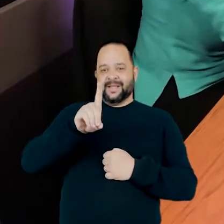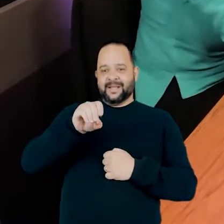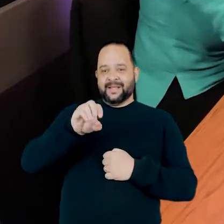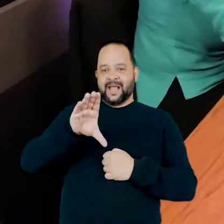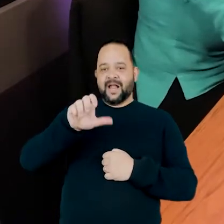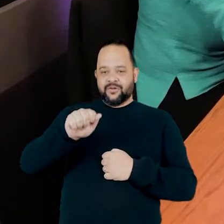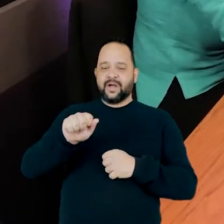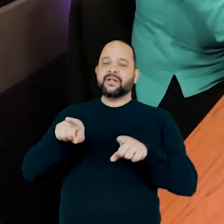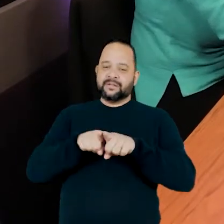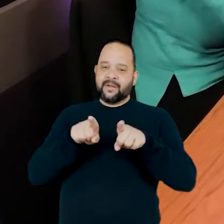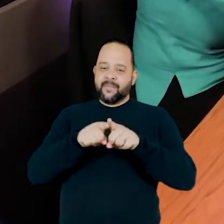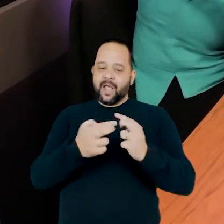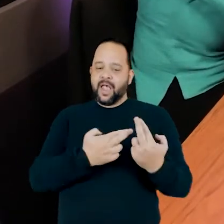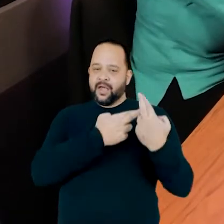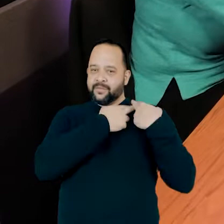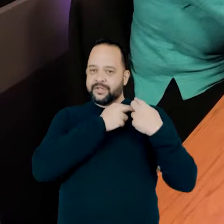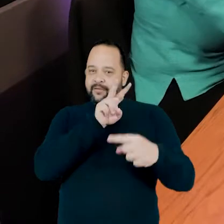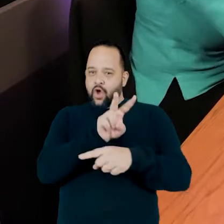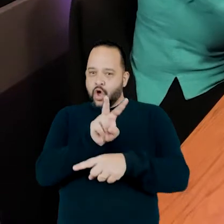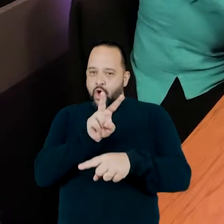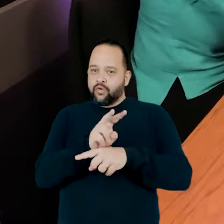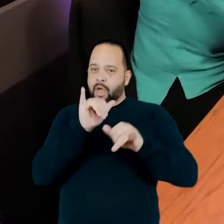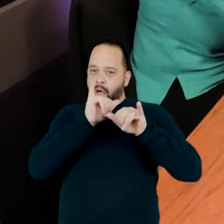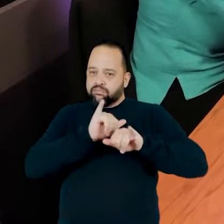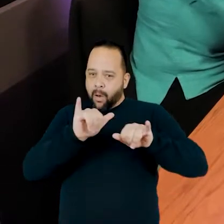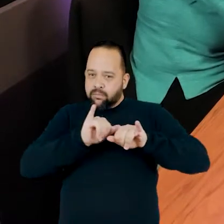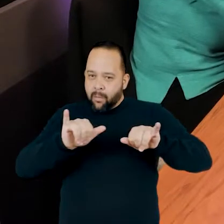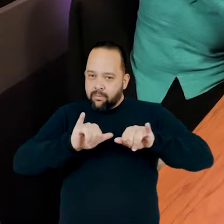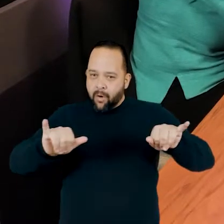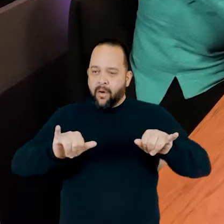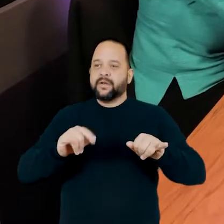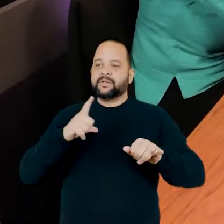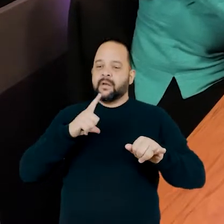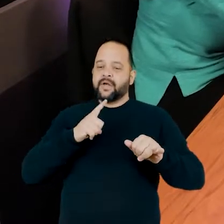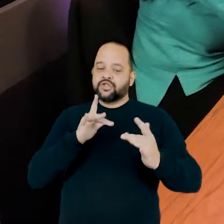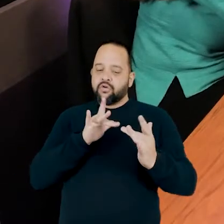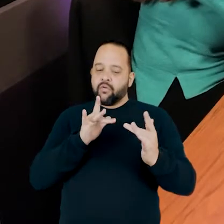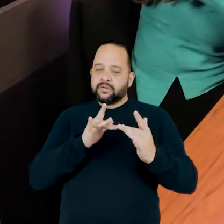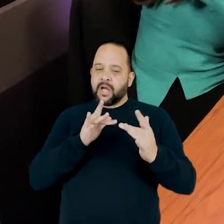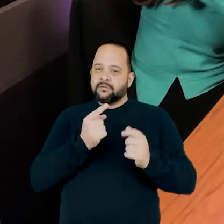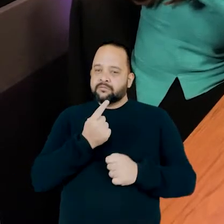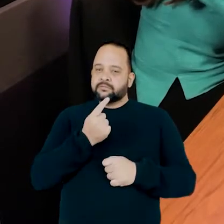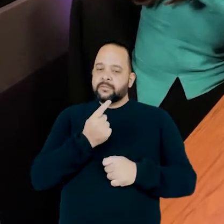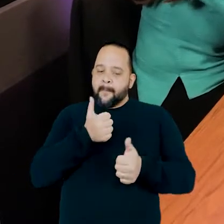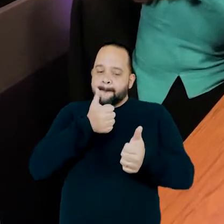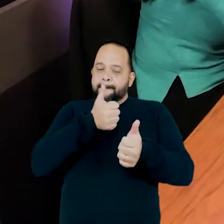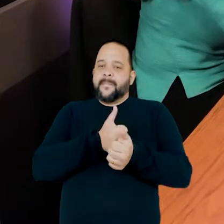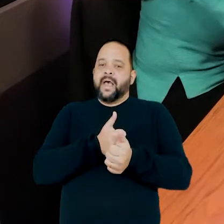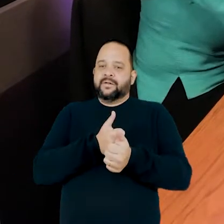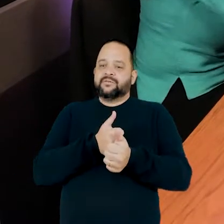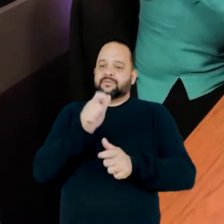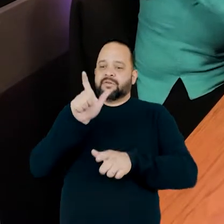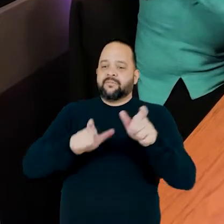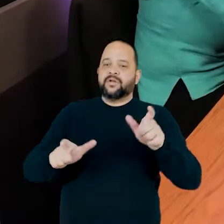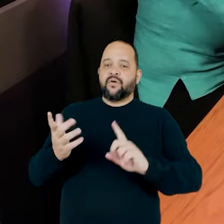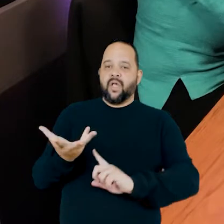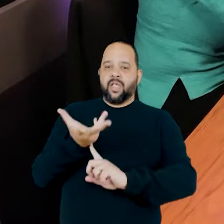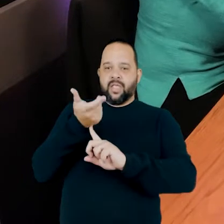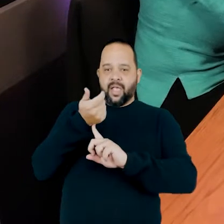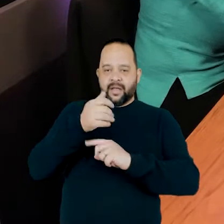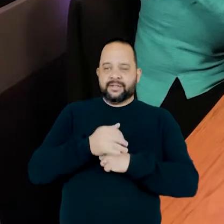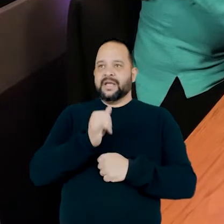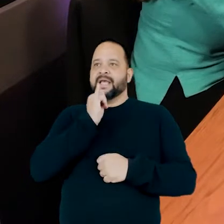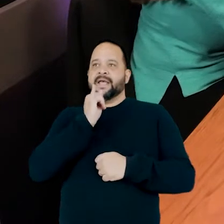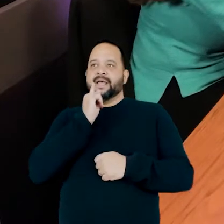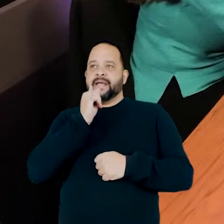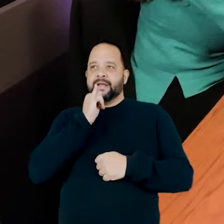também faz desenvolvimento de mercado. E ele tem essa frente a mais próxima dos artistas, né? Então, assim, em grandes eventos. Você pega